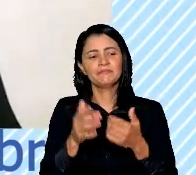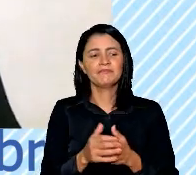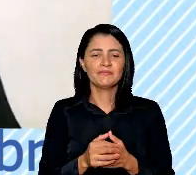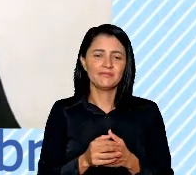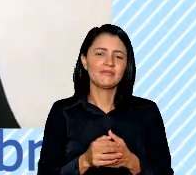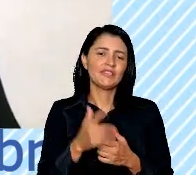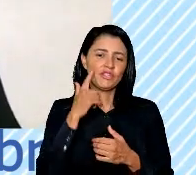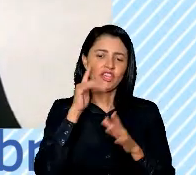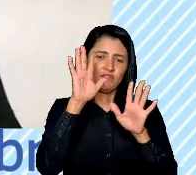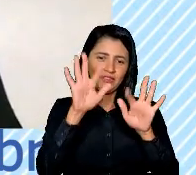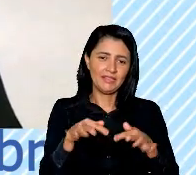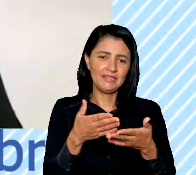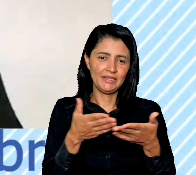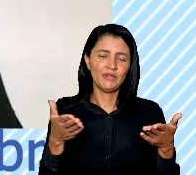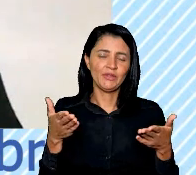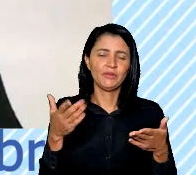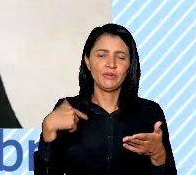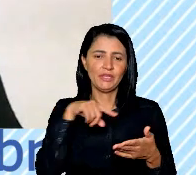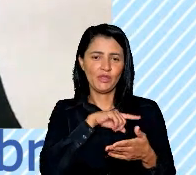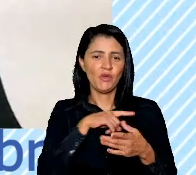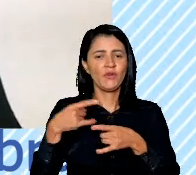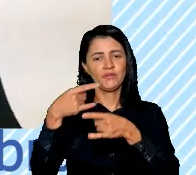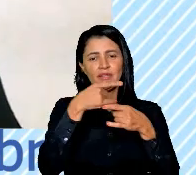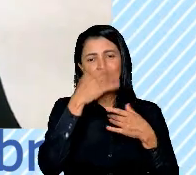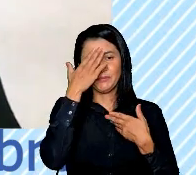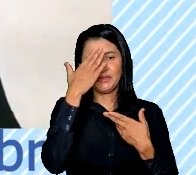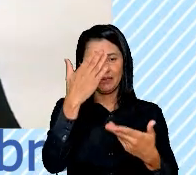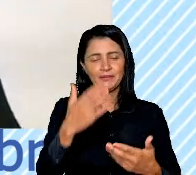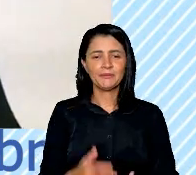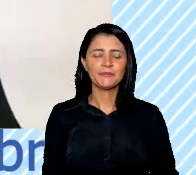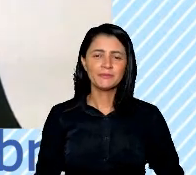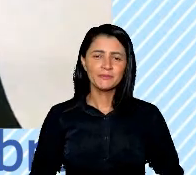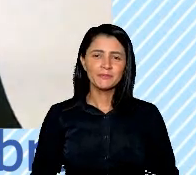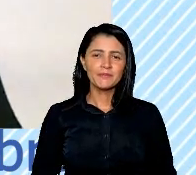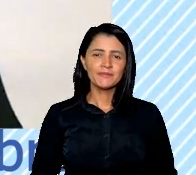está finalizando o tempo da nossa live. Muito obrigada.